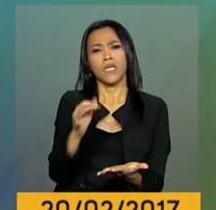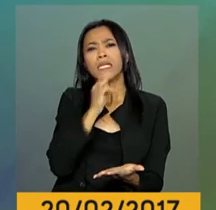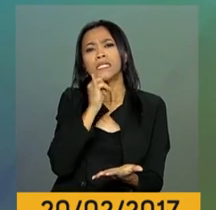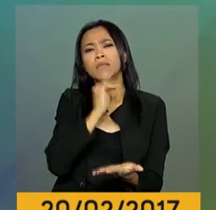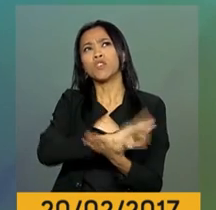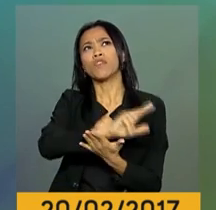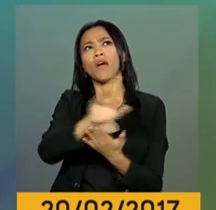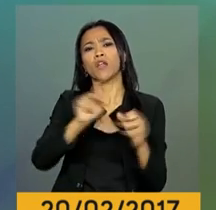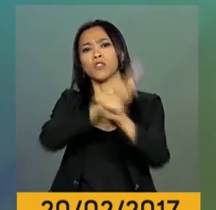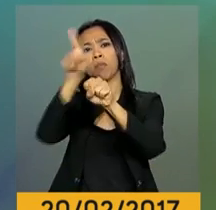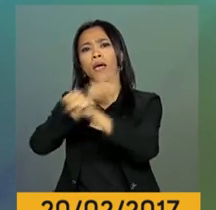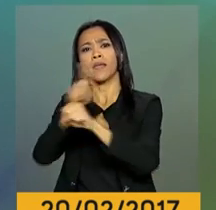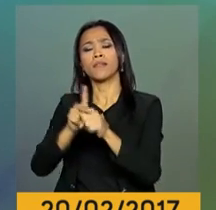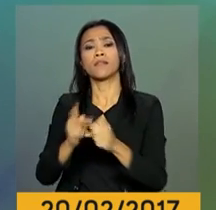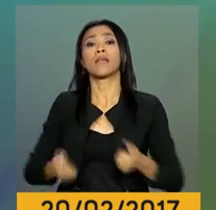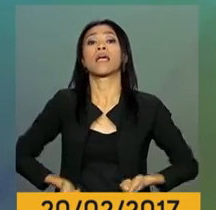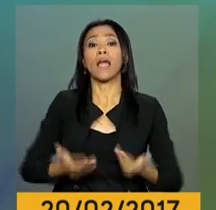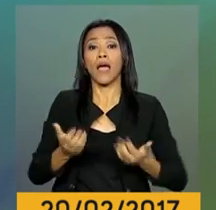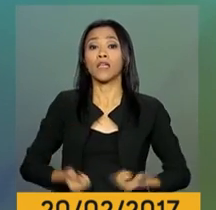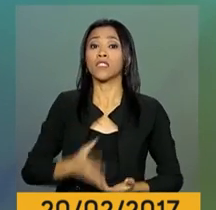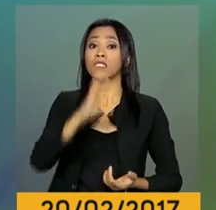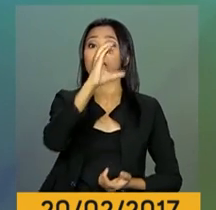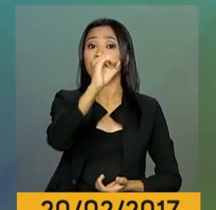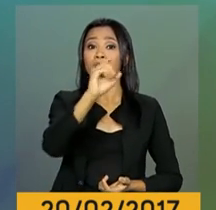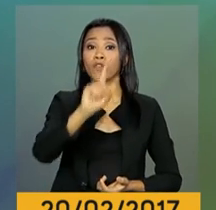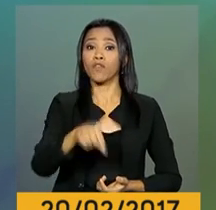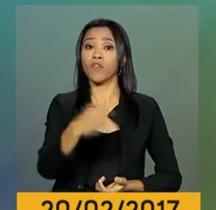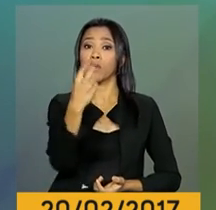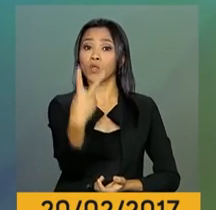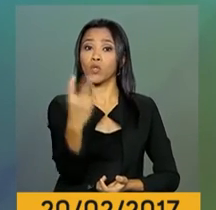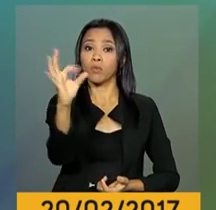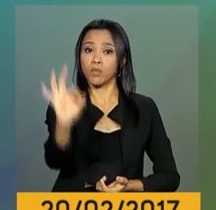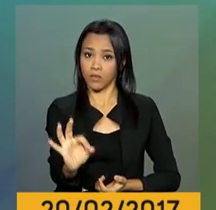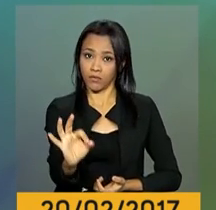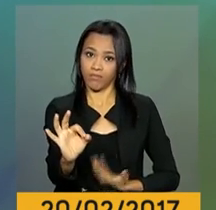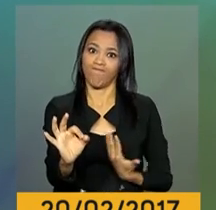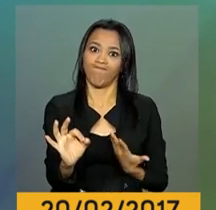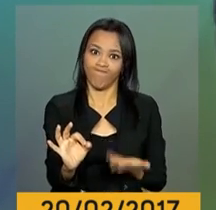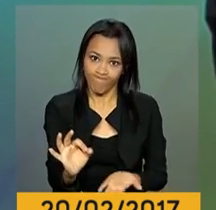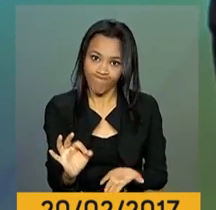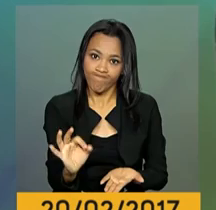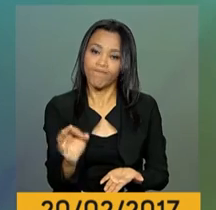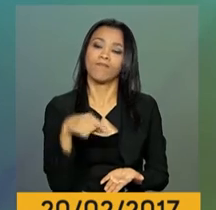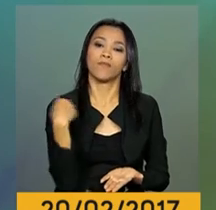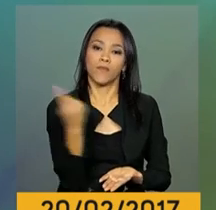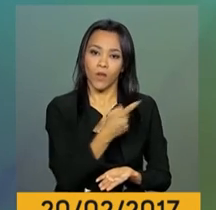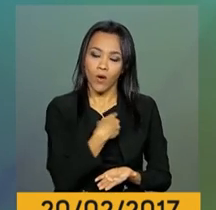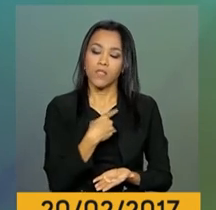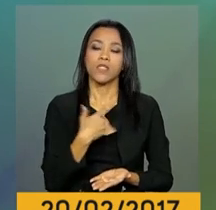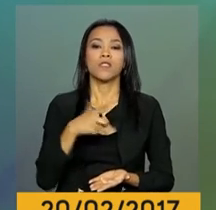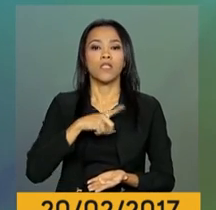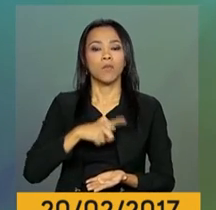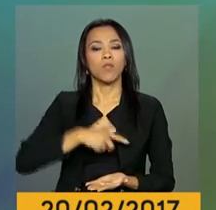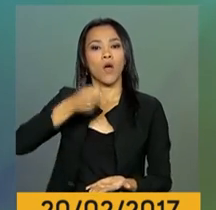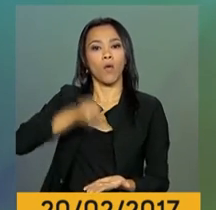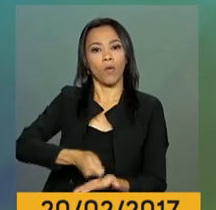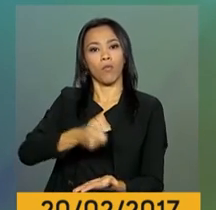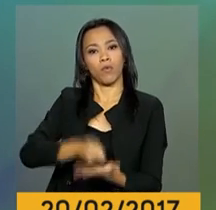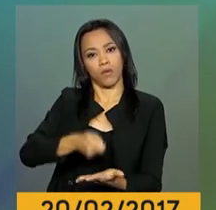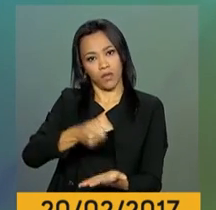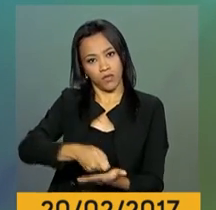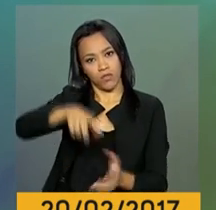países onde se gasta 0,2%, quer dizer, 10 vezes menos. Então, nós temos o dever de promover